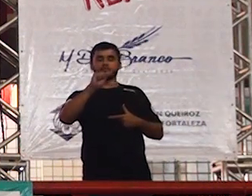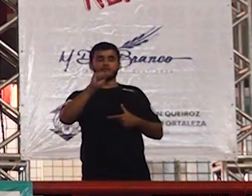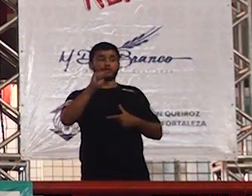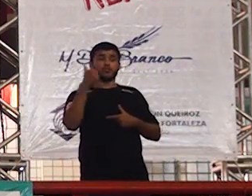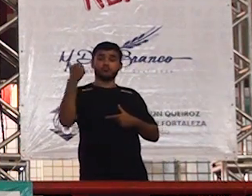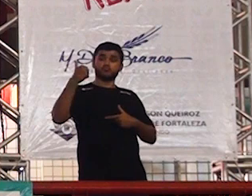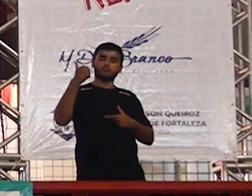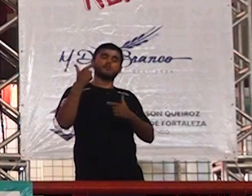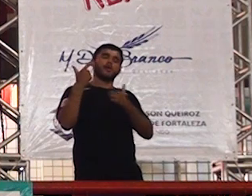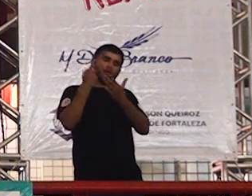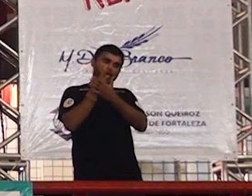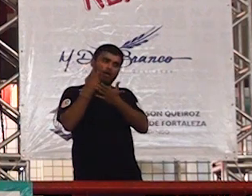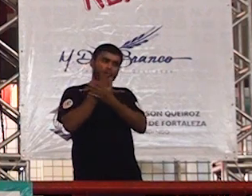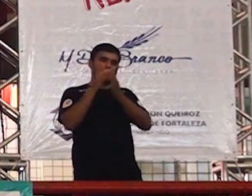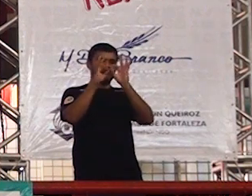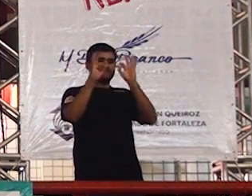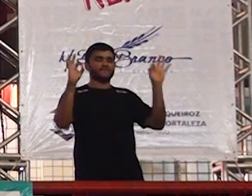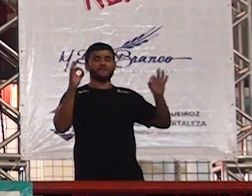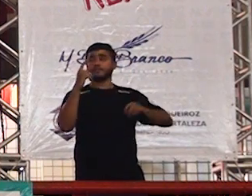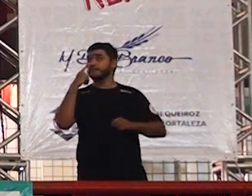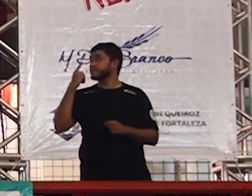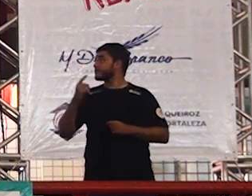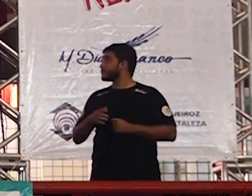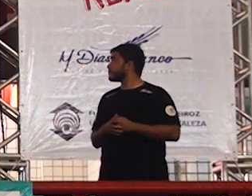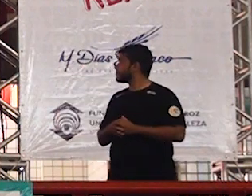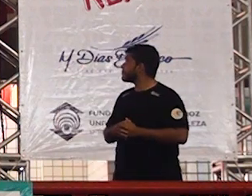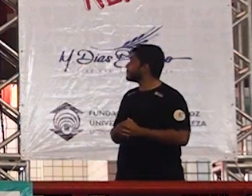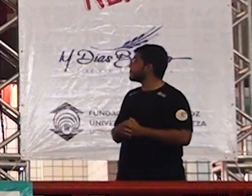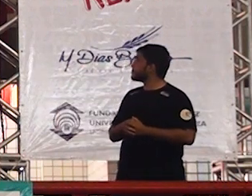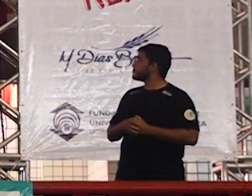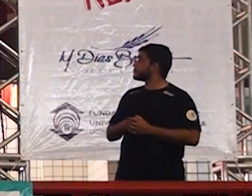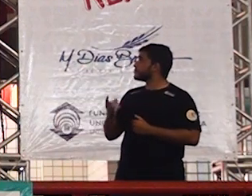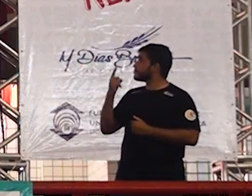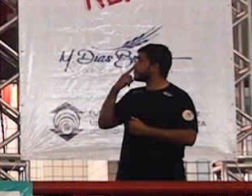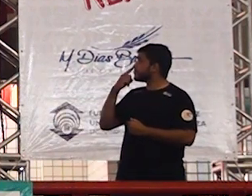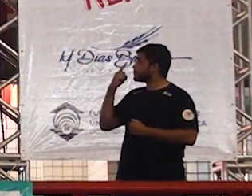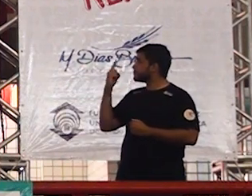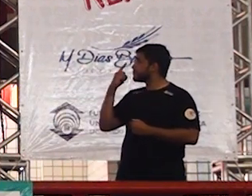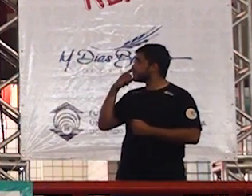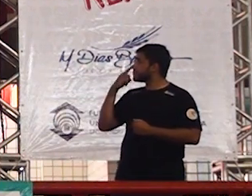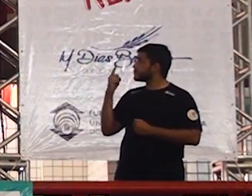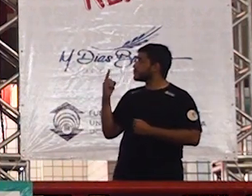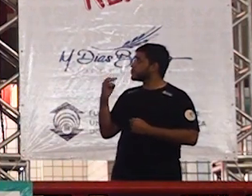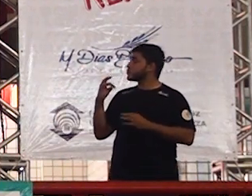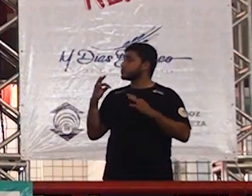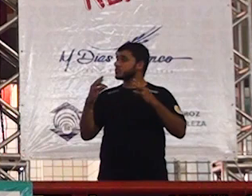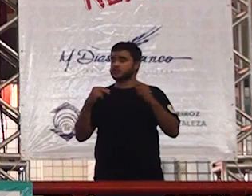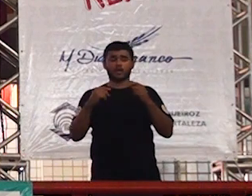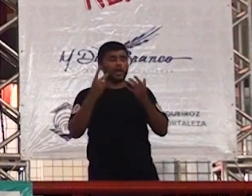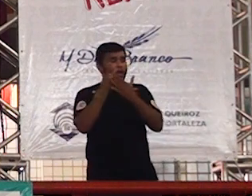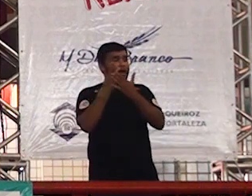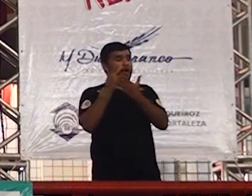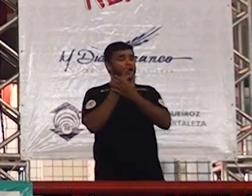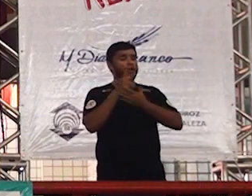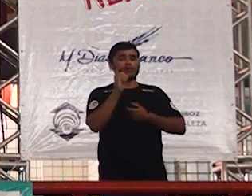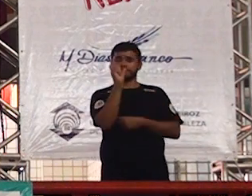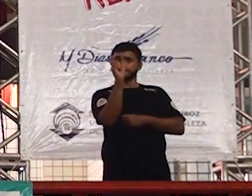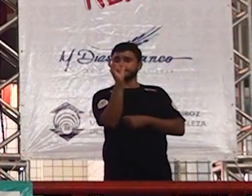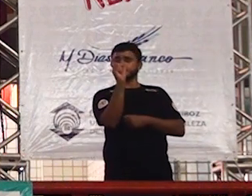aqui, por exemplo, ó: na época de Cristo não haviam indústrias para poluir. A galera vê o erro principal